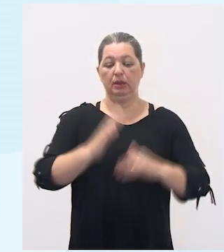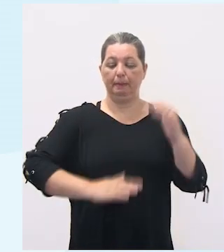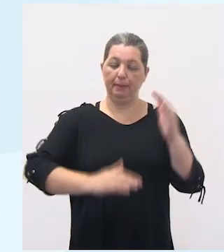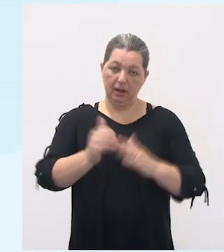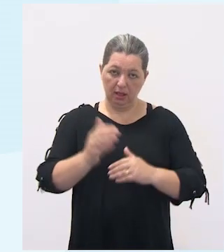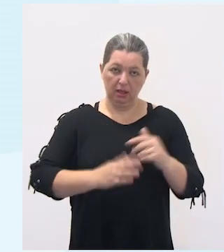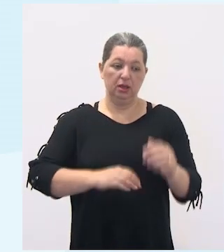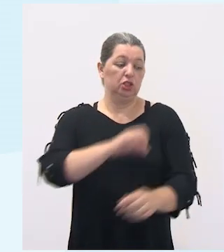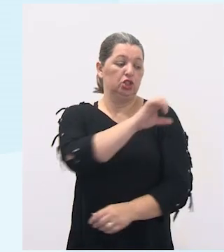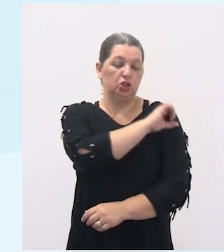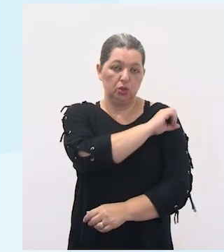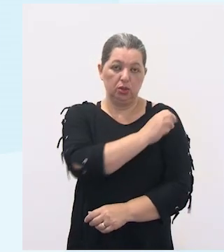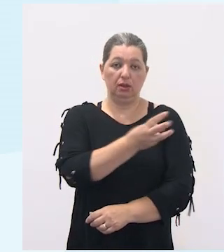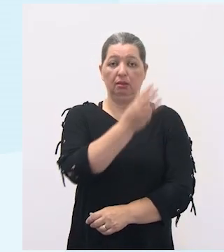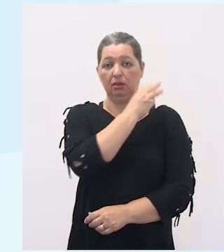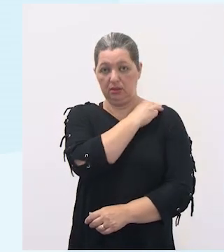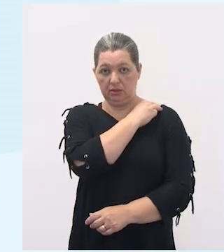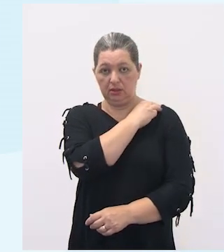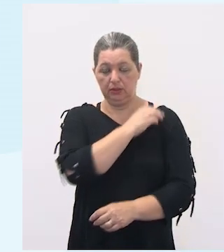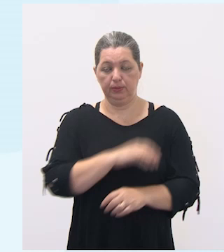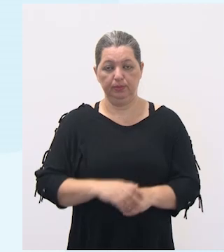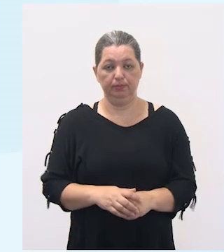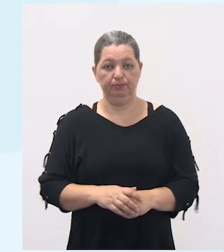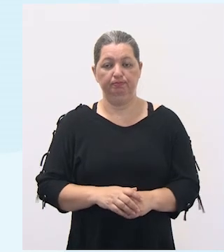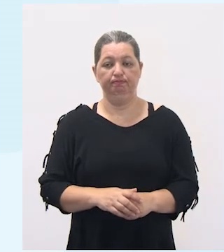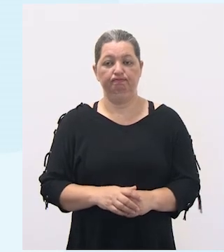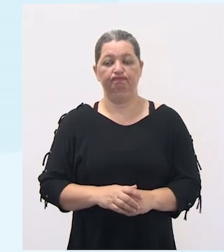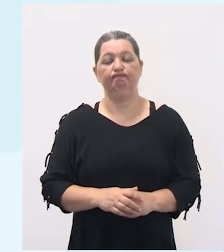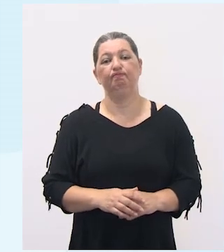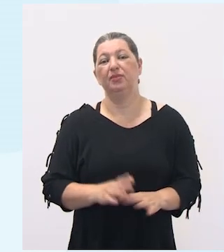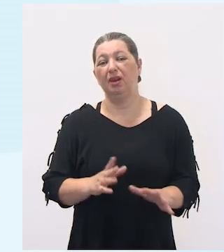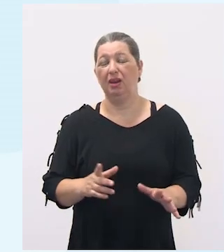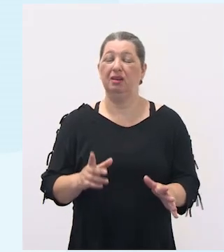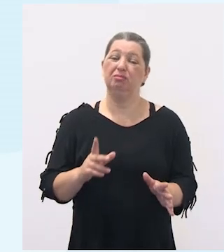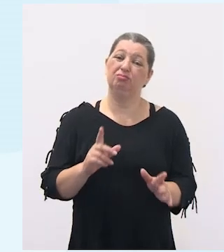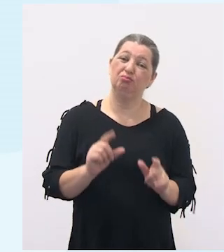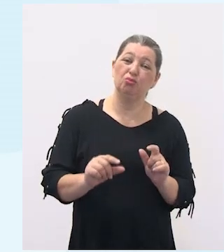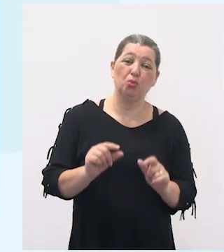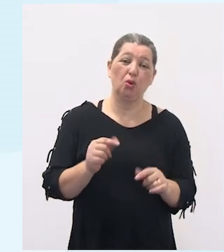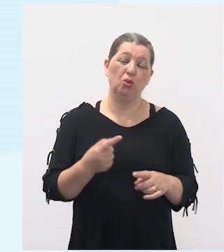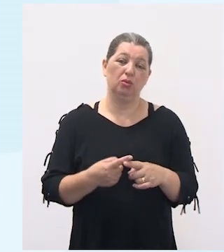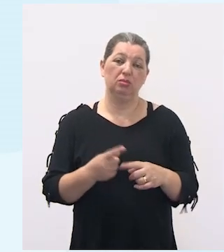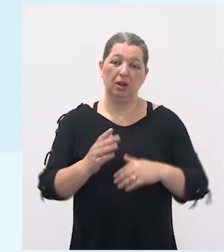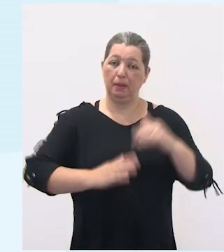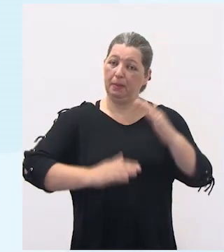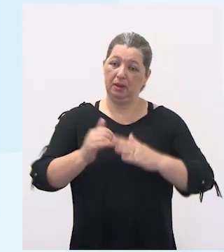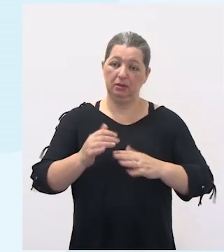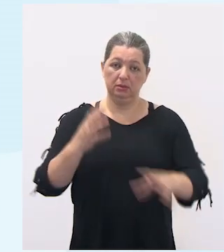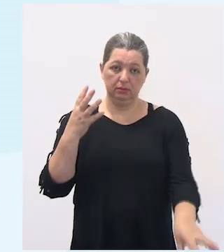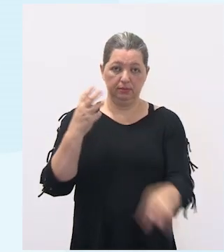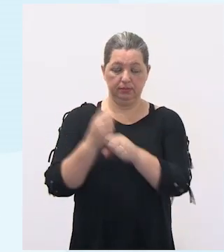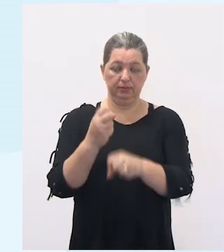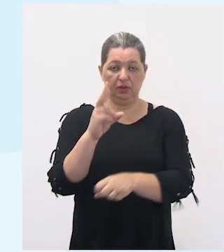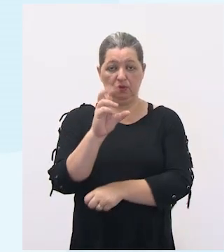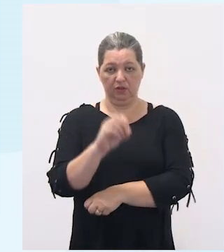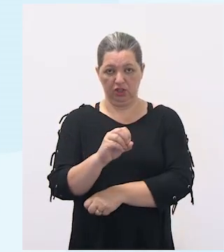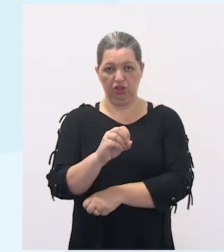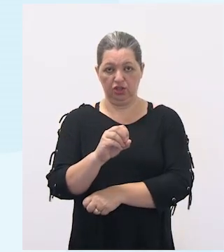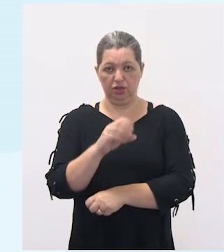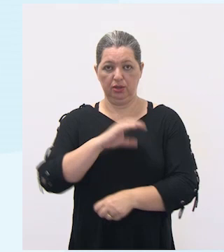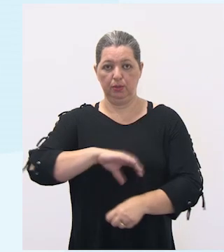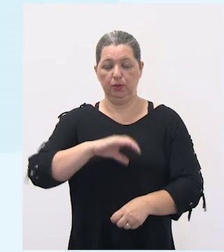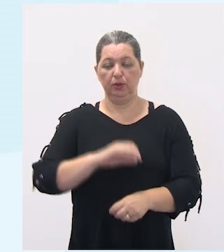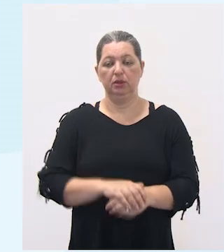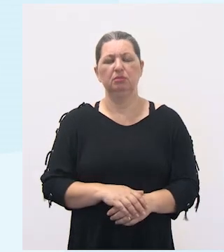9º e 3ª série do ensino médio. Então, são pouquíssimas habilidades. 21 habilidades total de língua portuguesa.